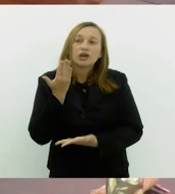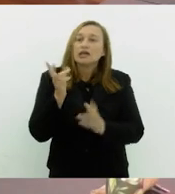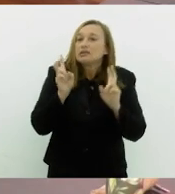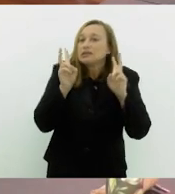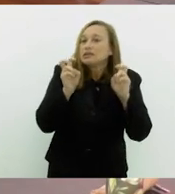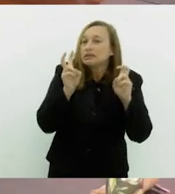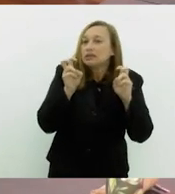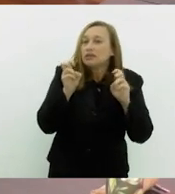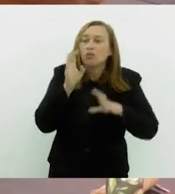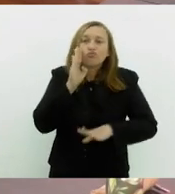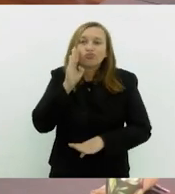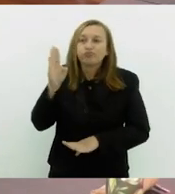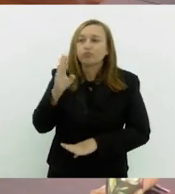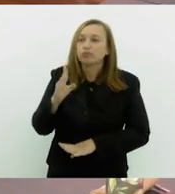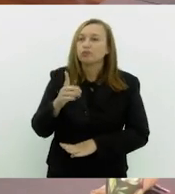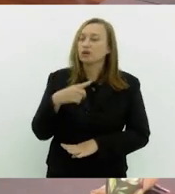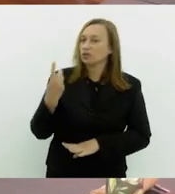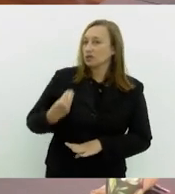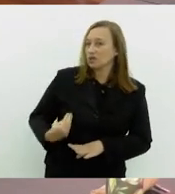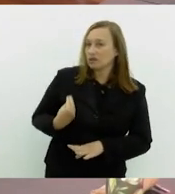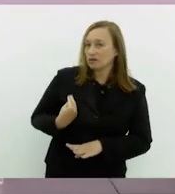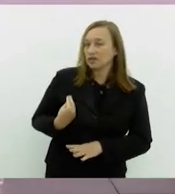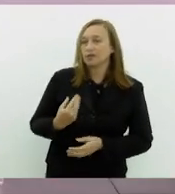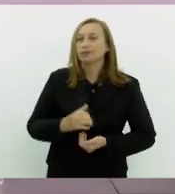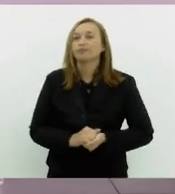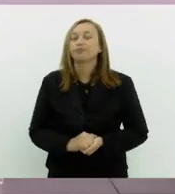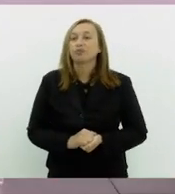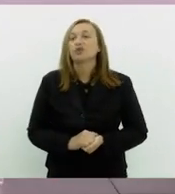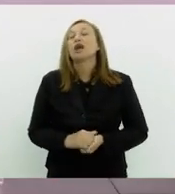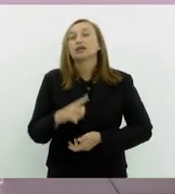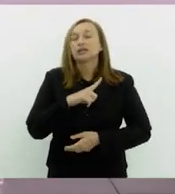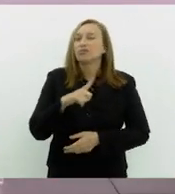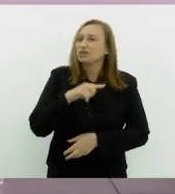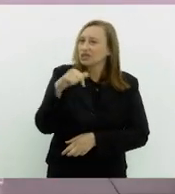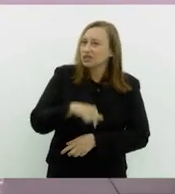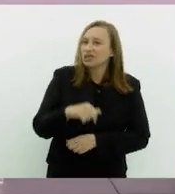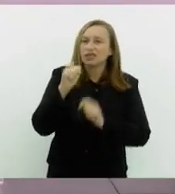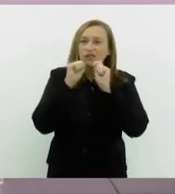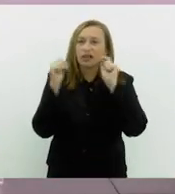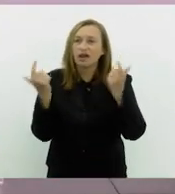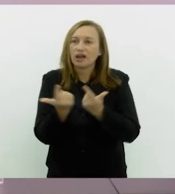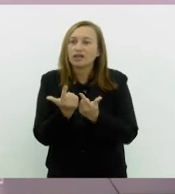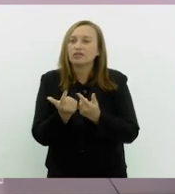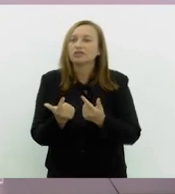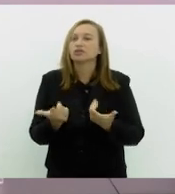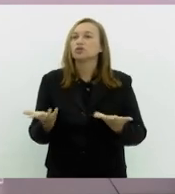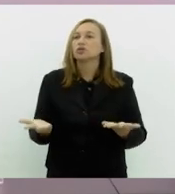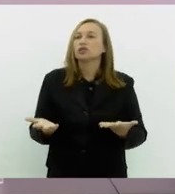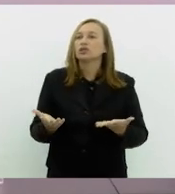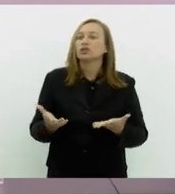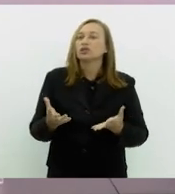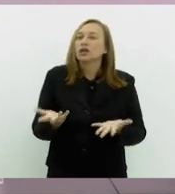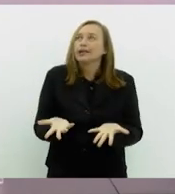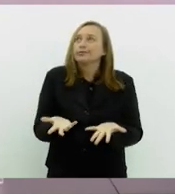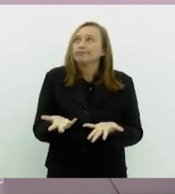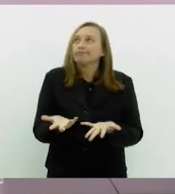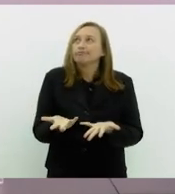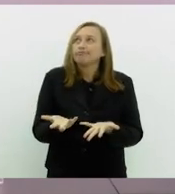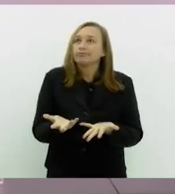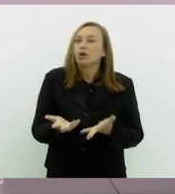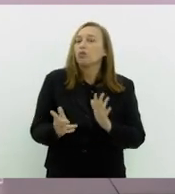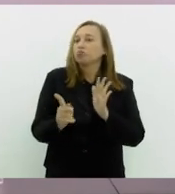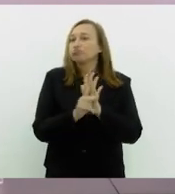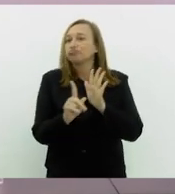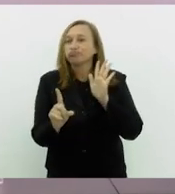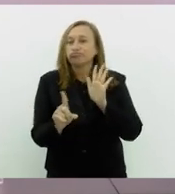tema como fundamental para a vida das nossas mulheres. Temos aqui na Assembleia Legislativa tramitando um